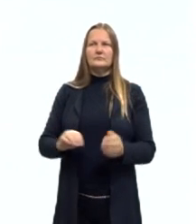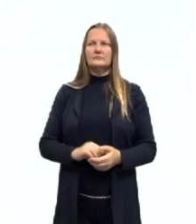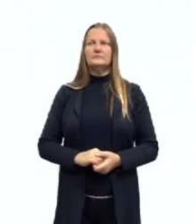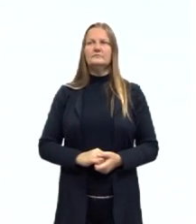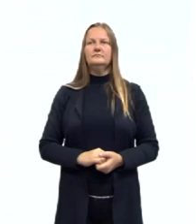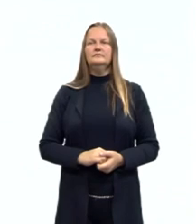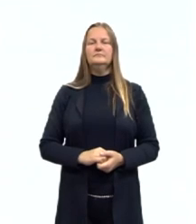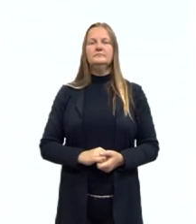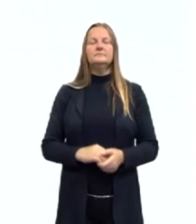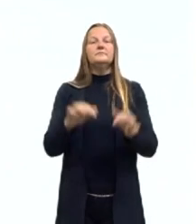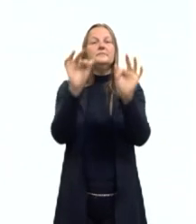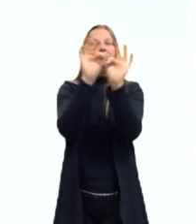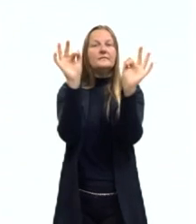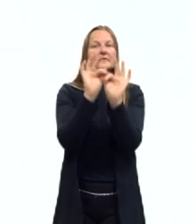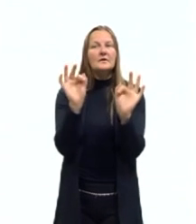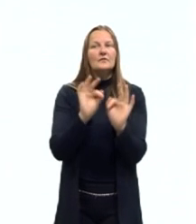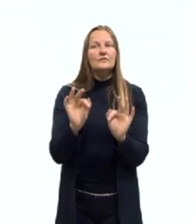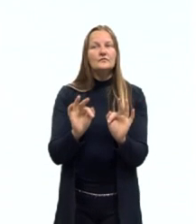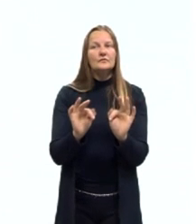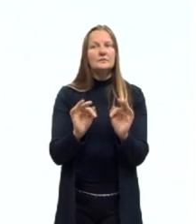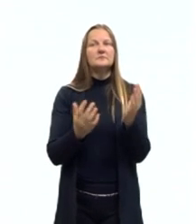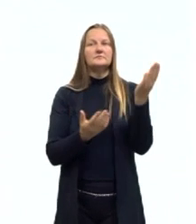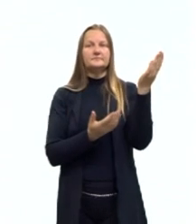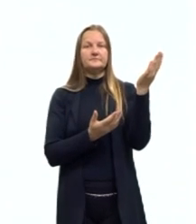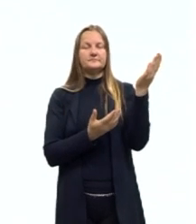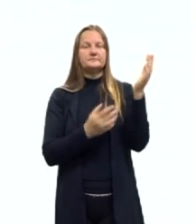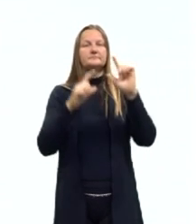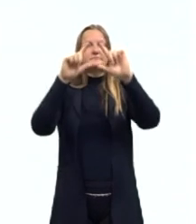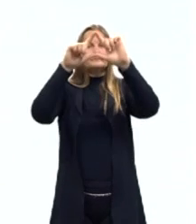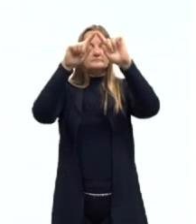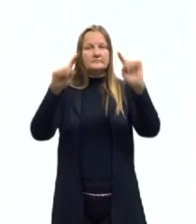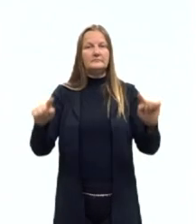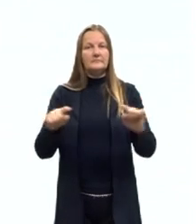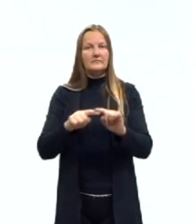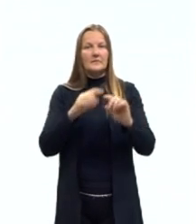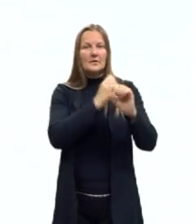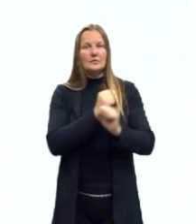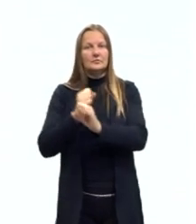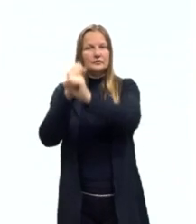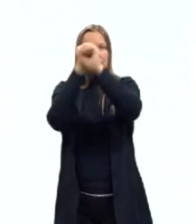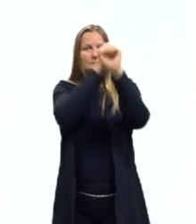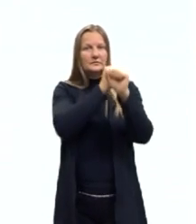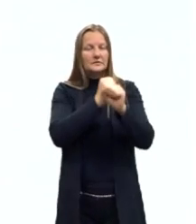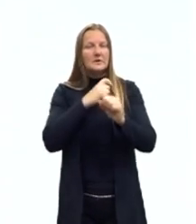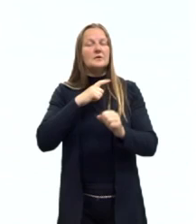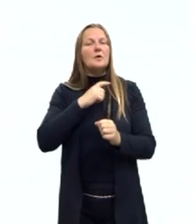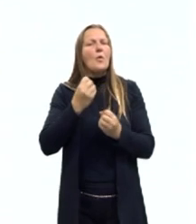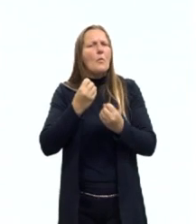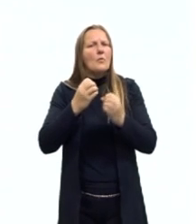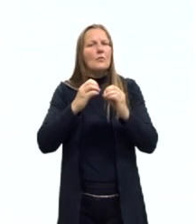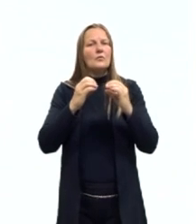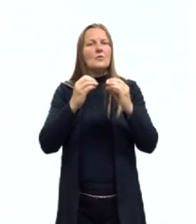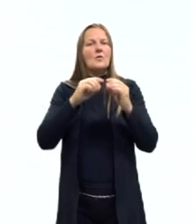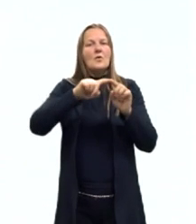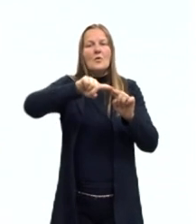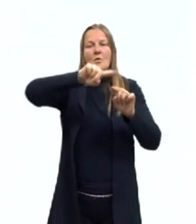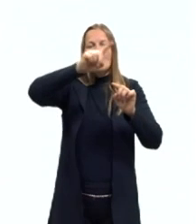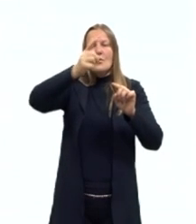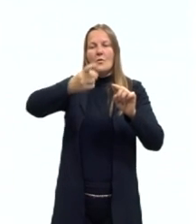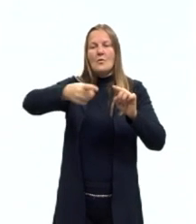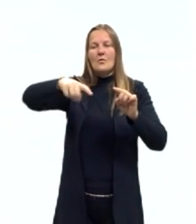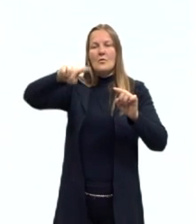as funções trigonométricas elas são importantes para entender então o comportamento de ondas